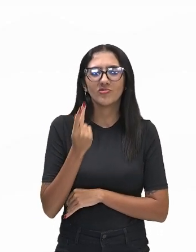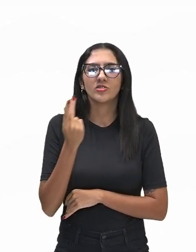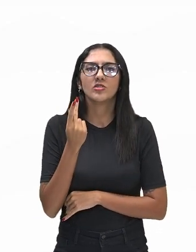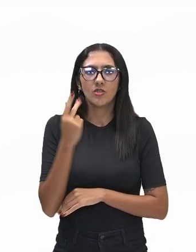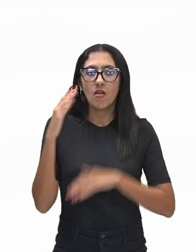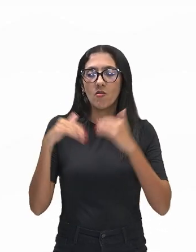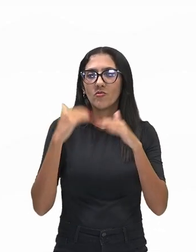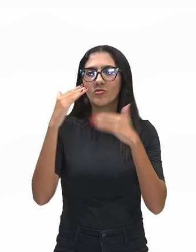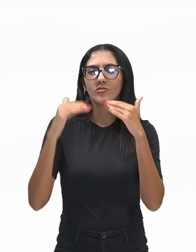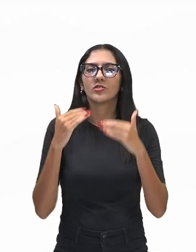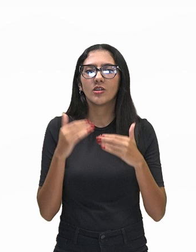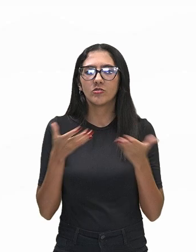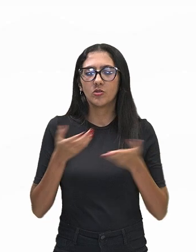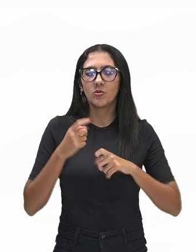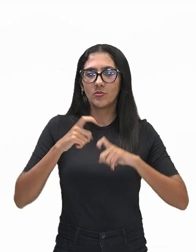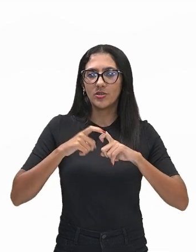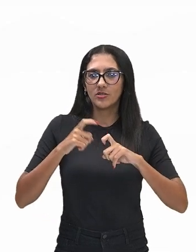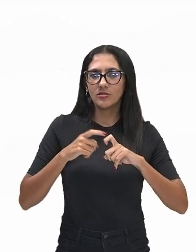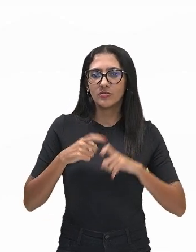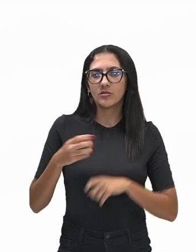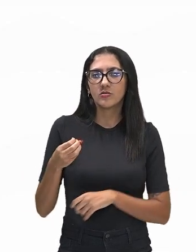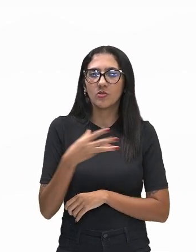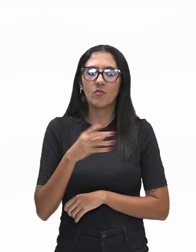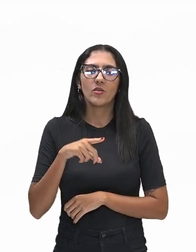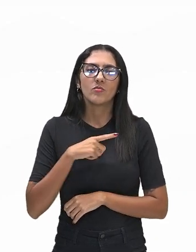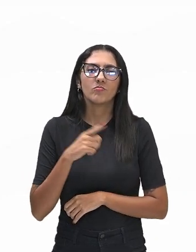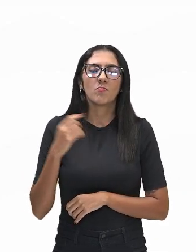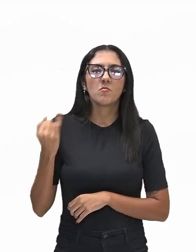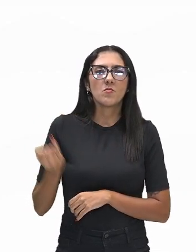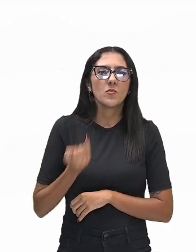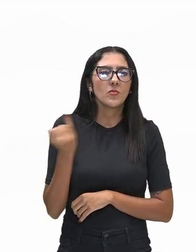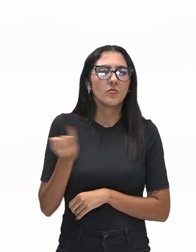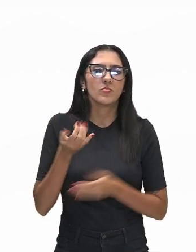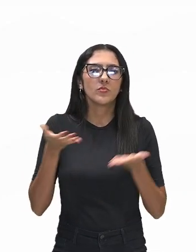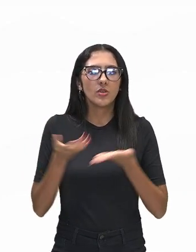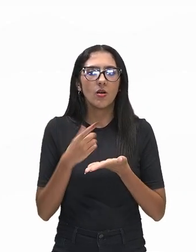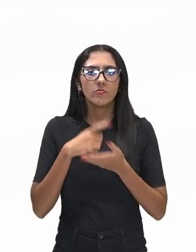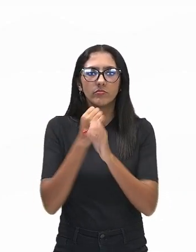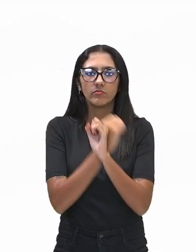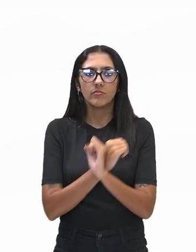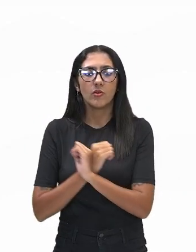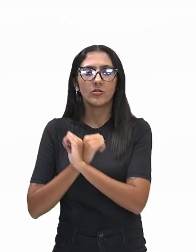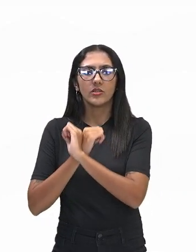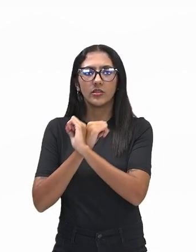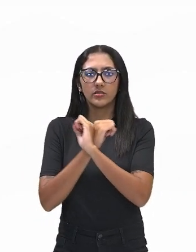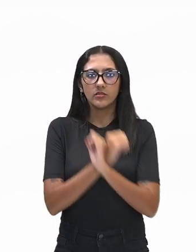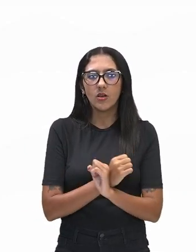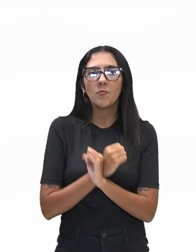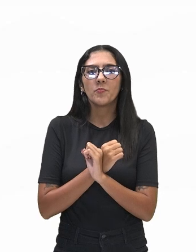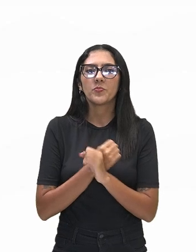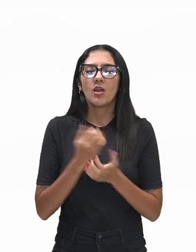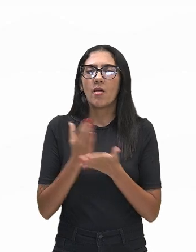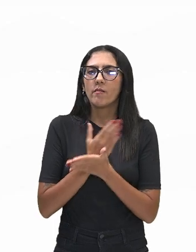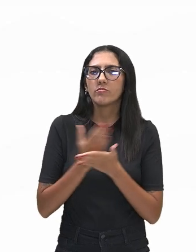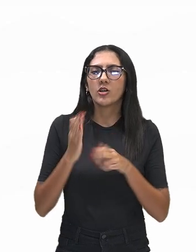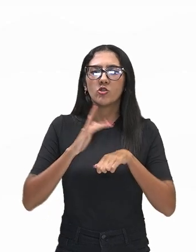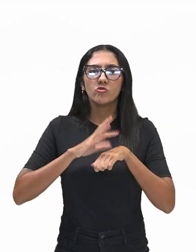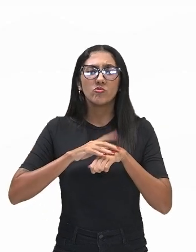moderna, desempenhando um papel fundamental na proteção contra